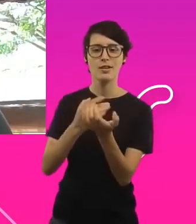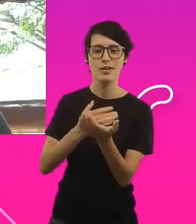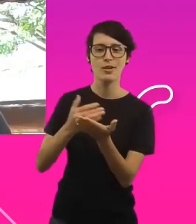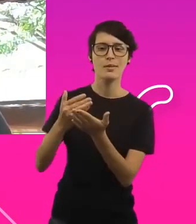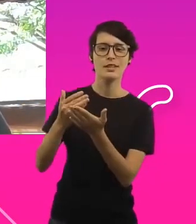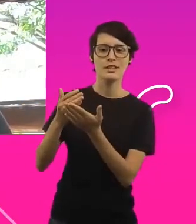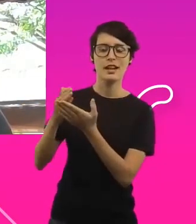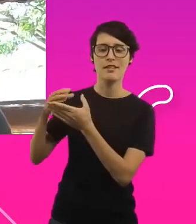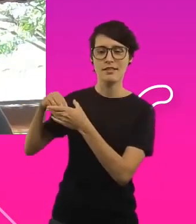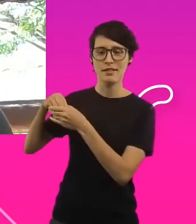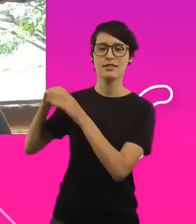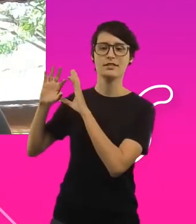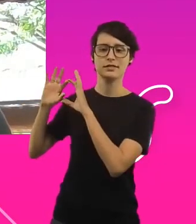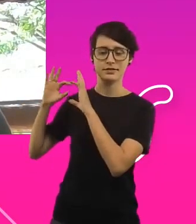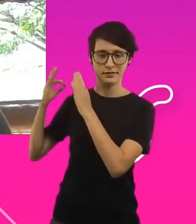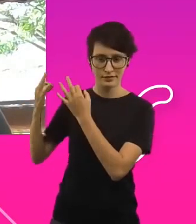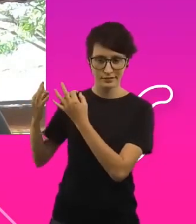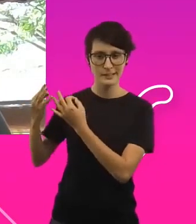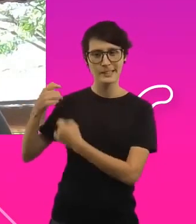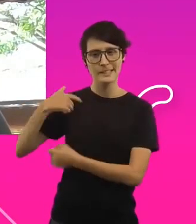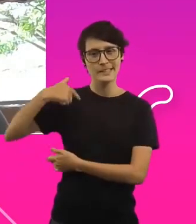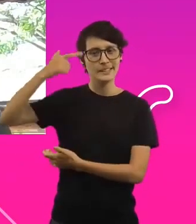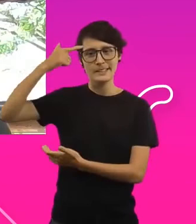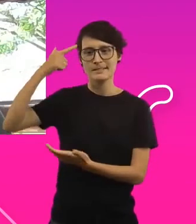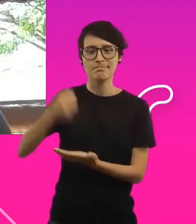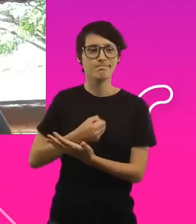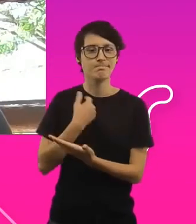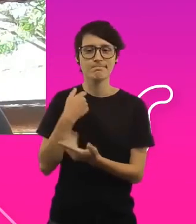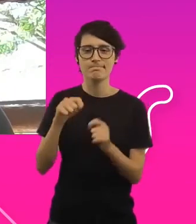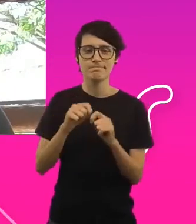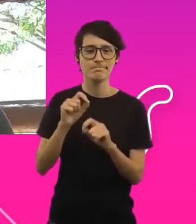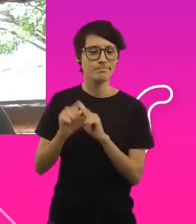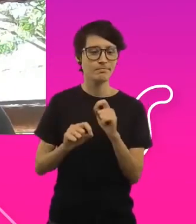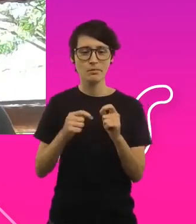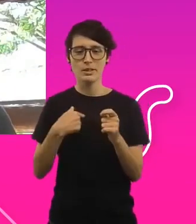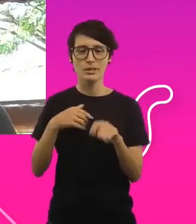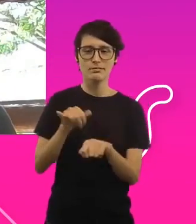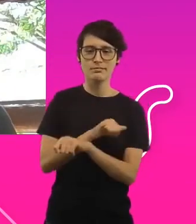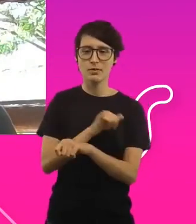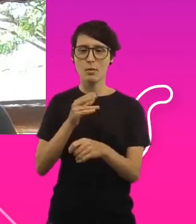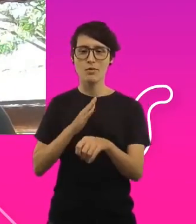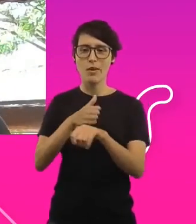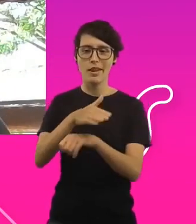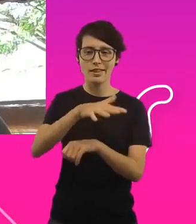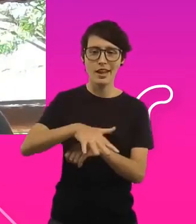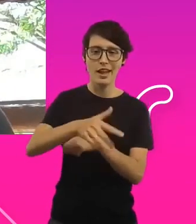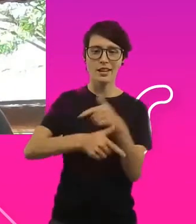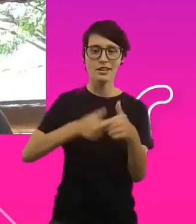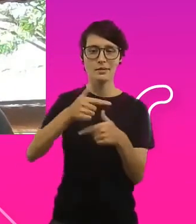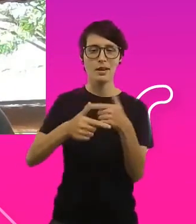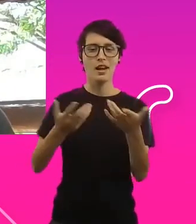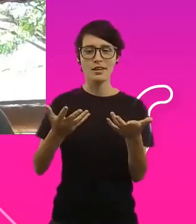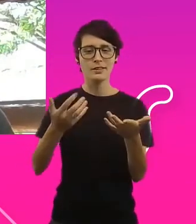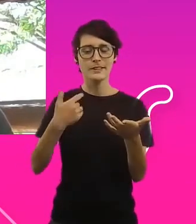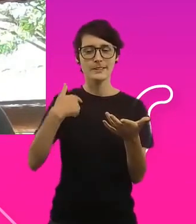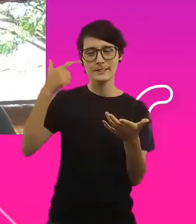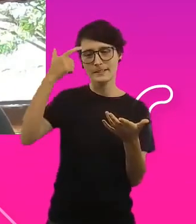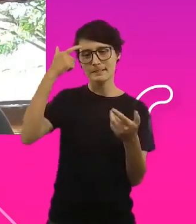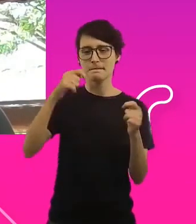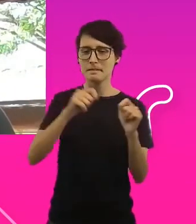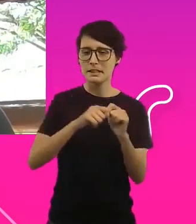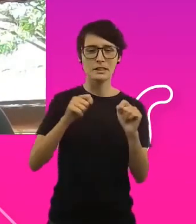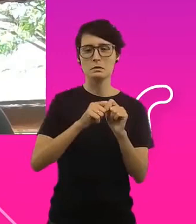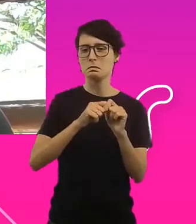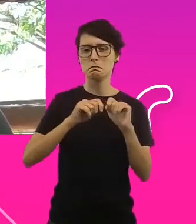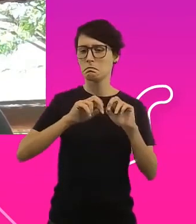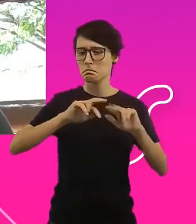e eu pensei, putz, e agora o que eu vou fazer, como eu vou me colocar no mercado? E eu comecei a fazer de tudo um pouco, trabalhar com